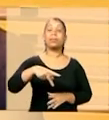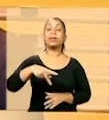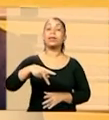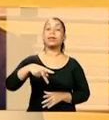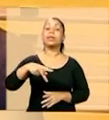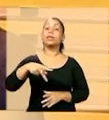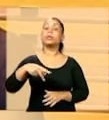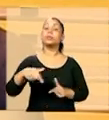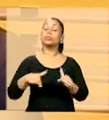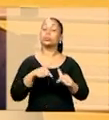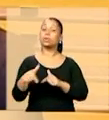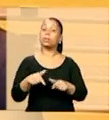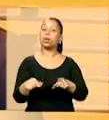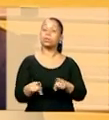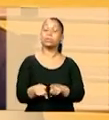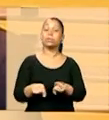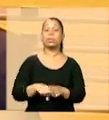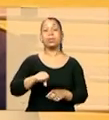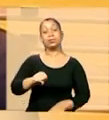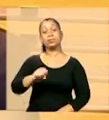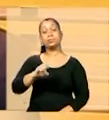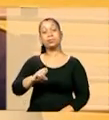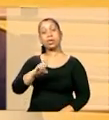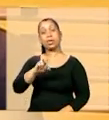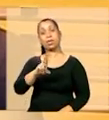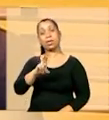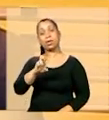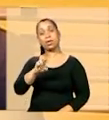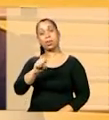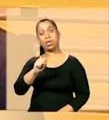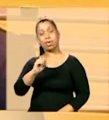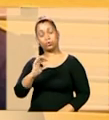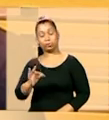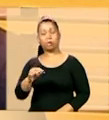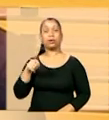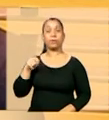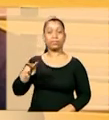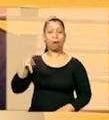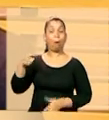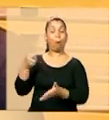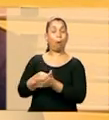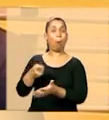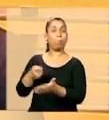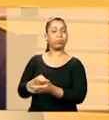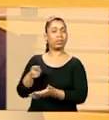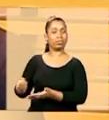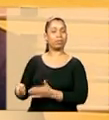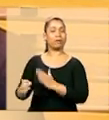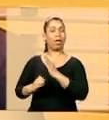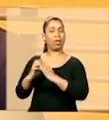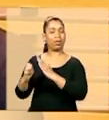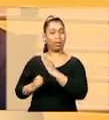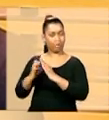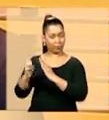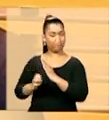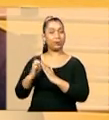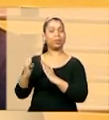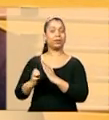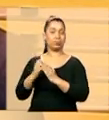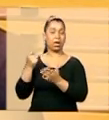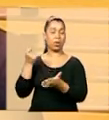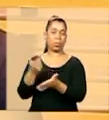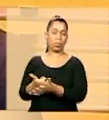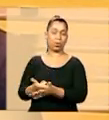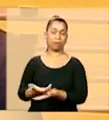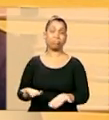órgãos que vão poder tomar medidas que obriguem a empresa a se ajustar. Agora, posteriormente a um acidente ou